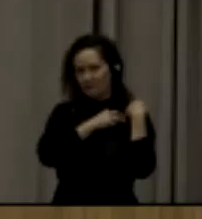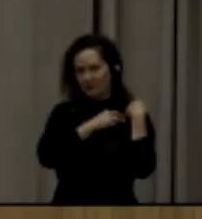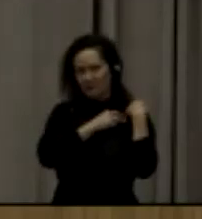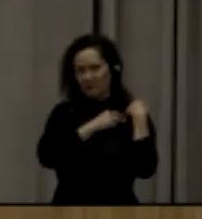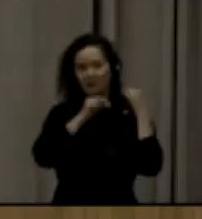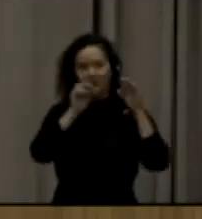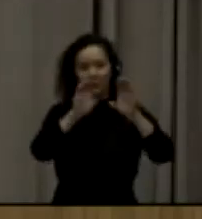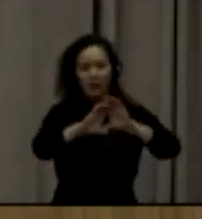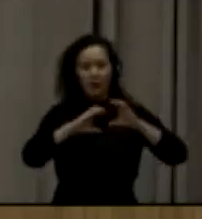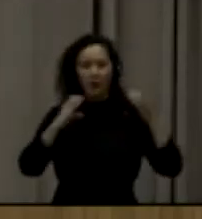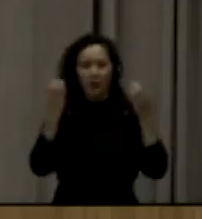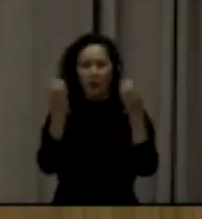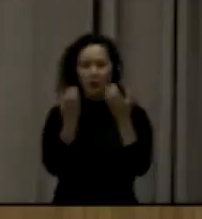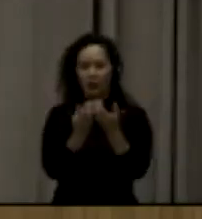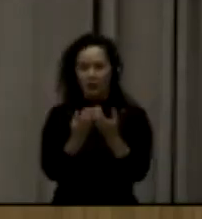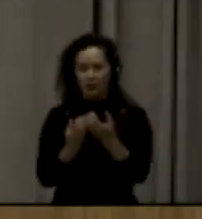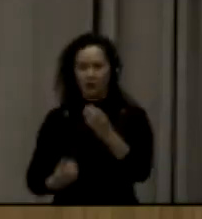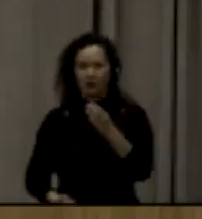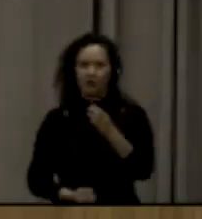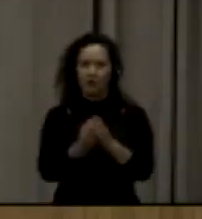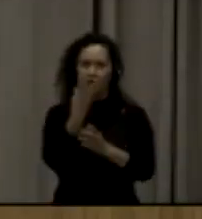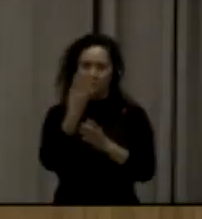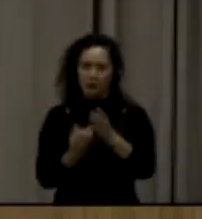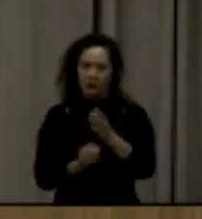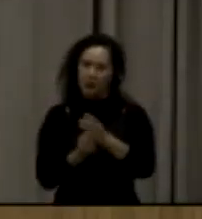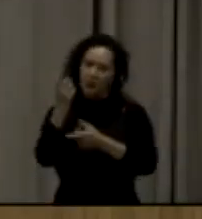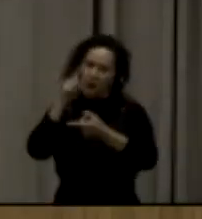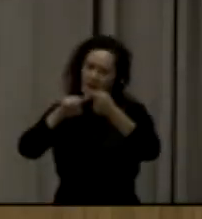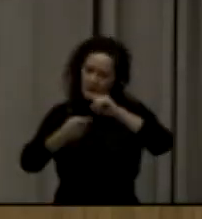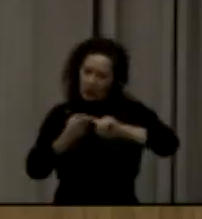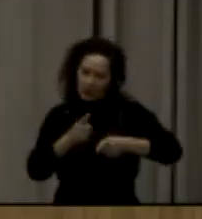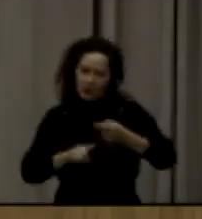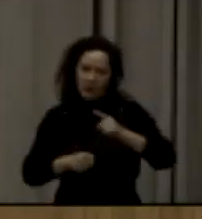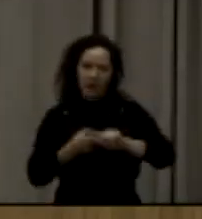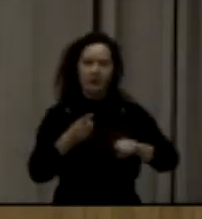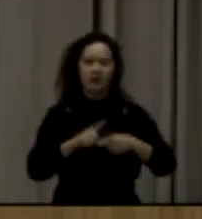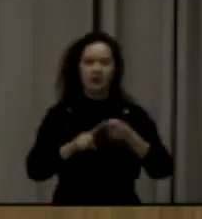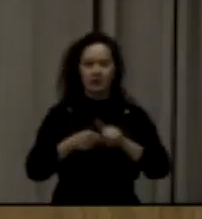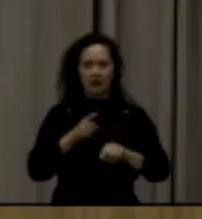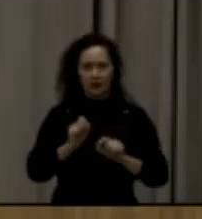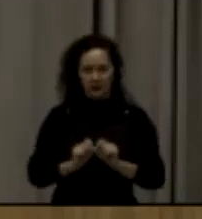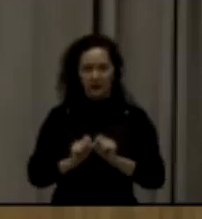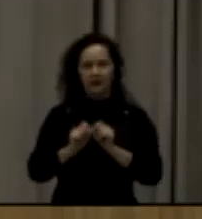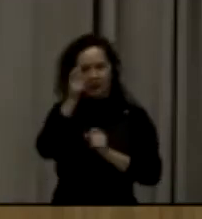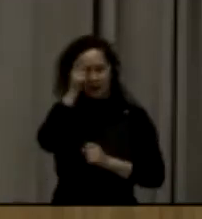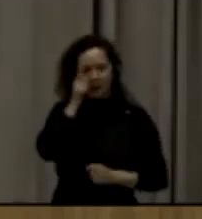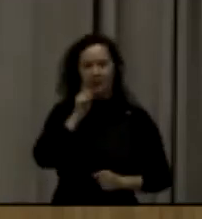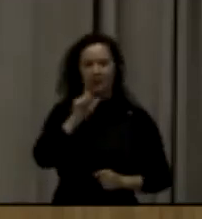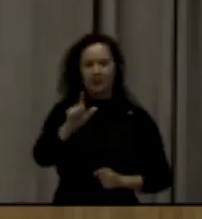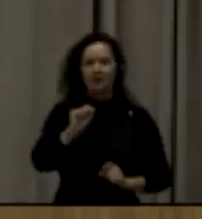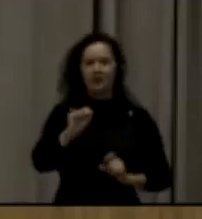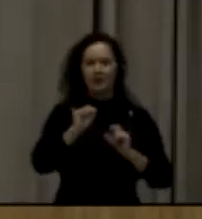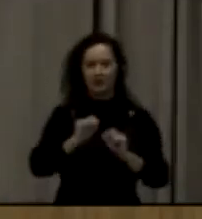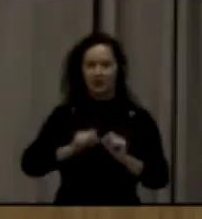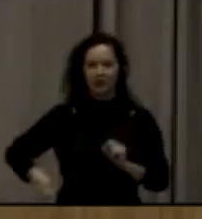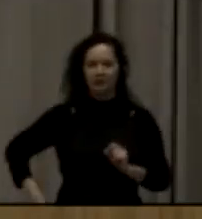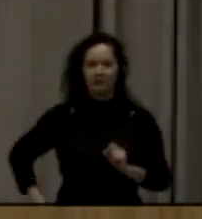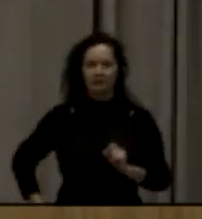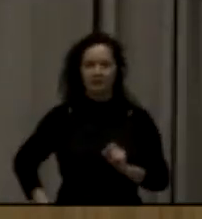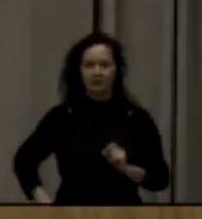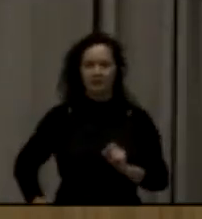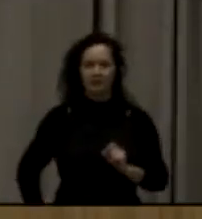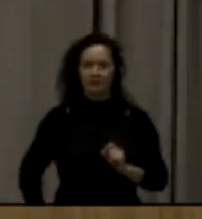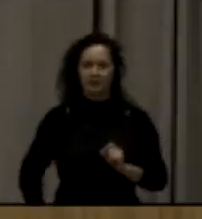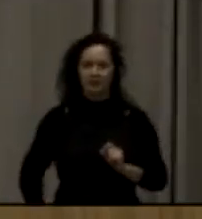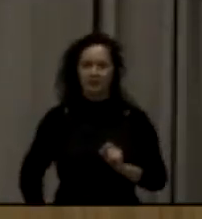responsabilidade coletiva, de uma construção de articulações para poder, em